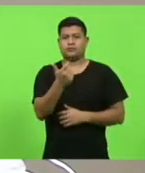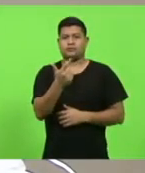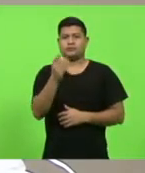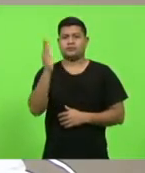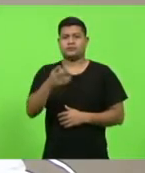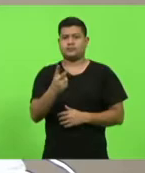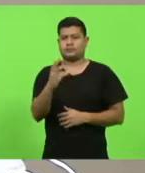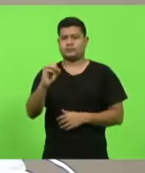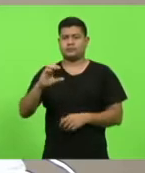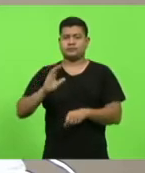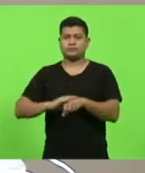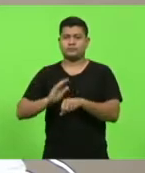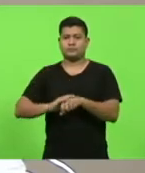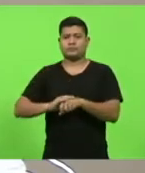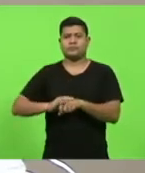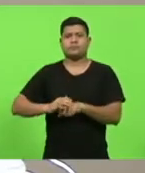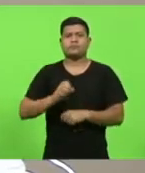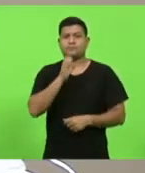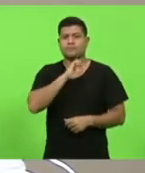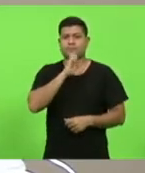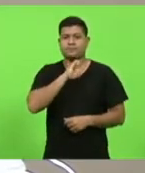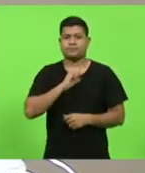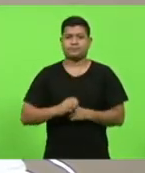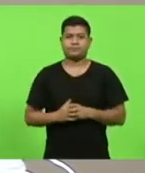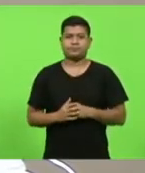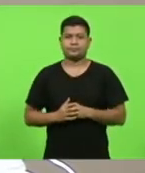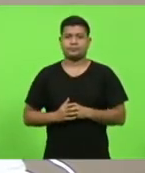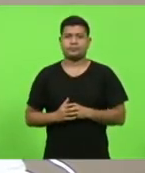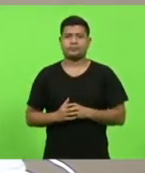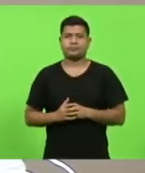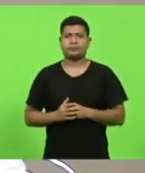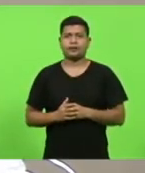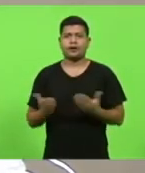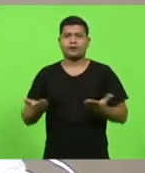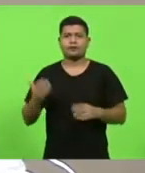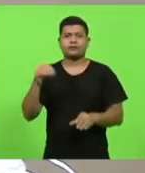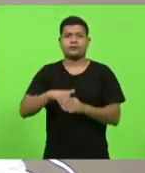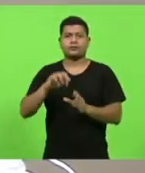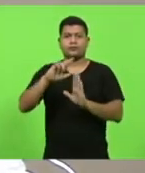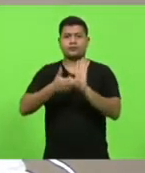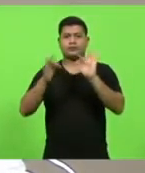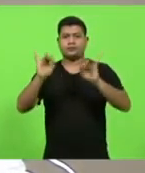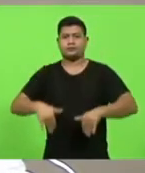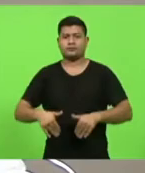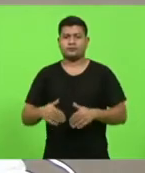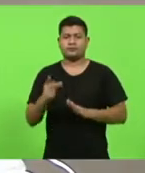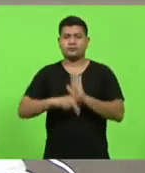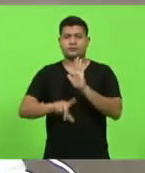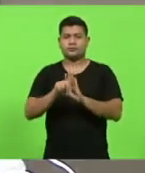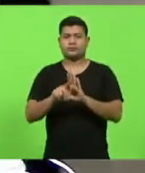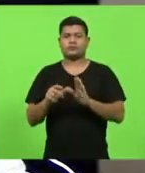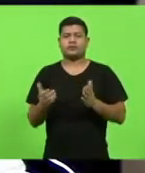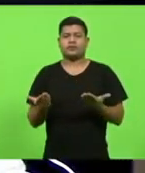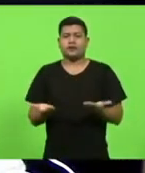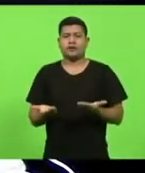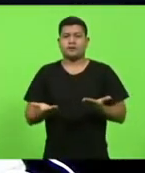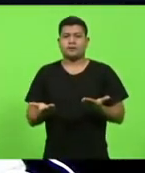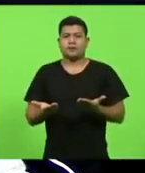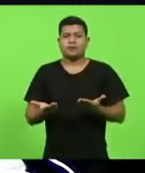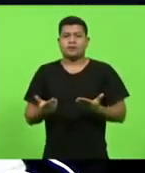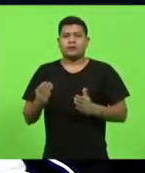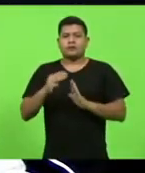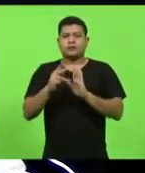312.3/2020, autoria deputado Felipe Estevão. Votação da redação final do projeto de conversão em lei de medida